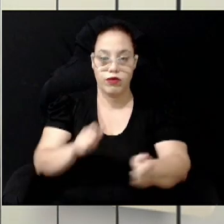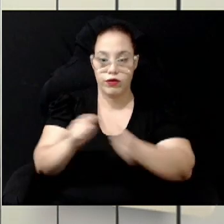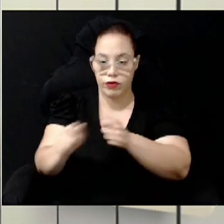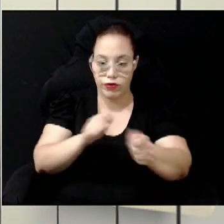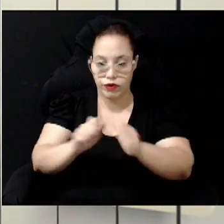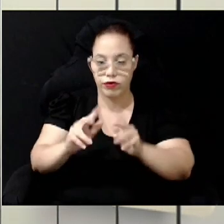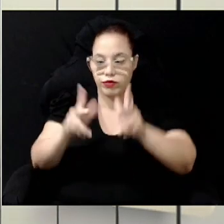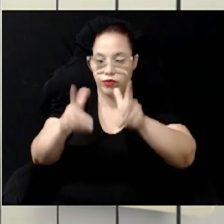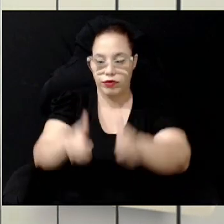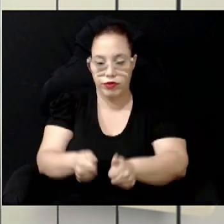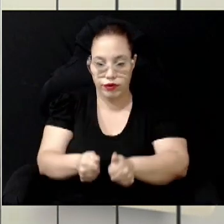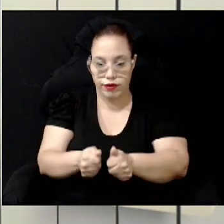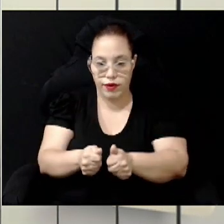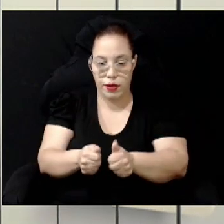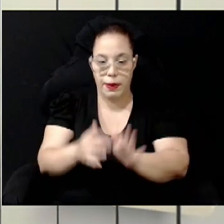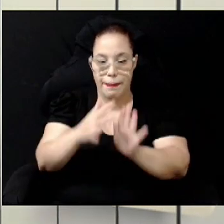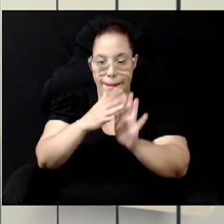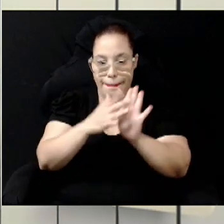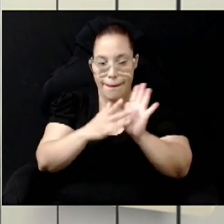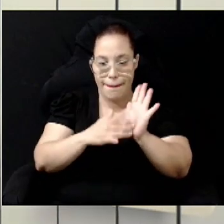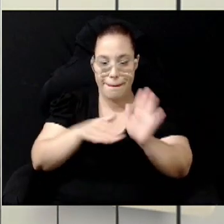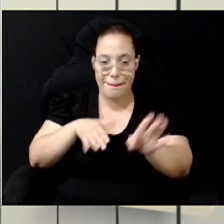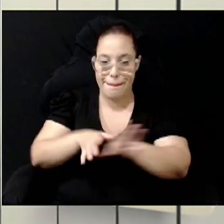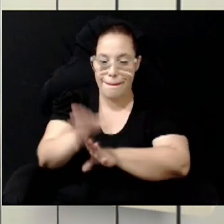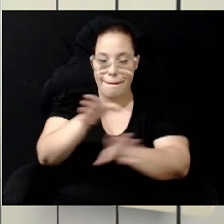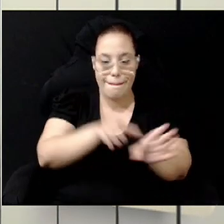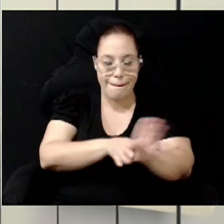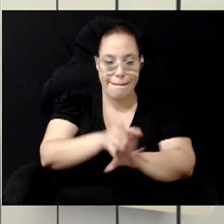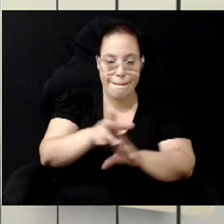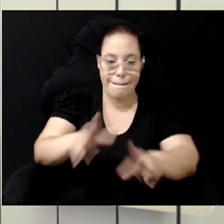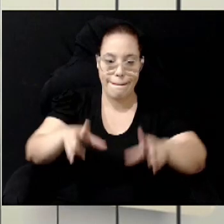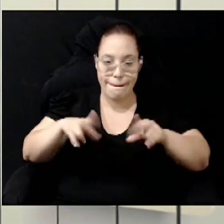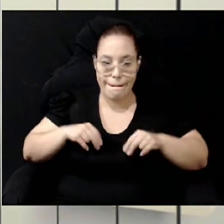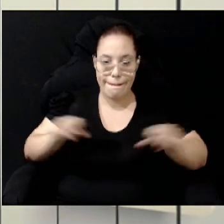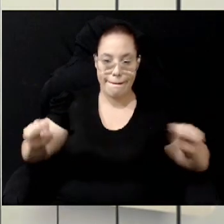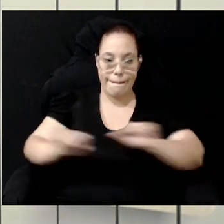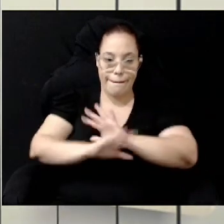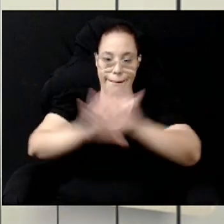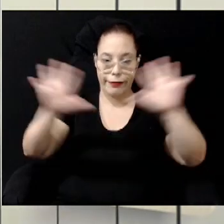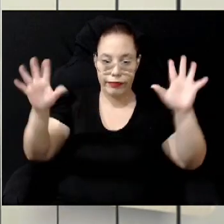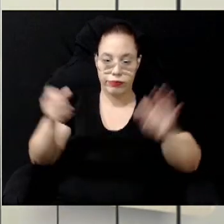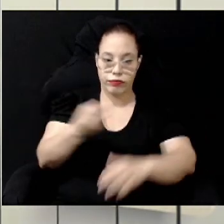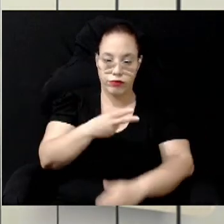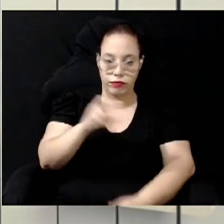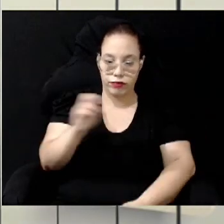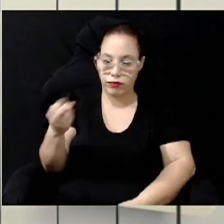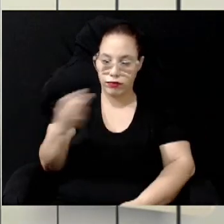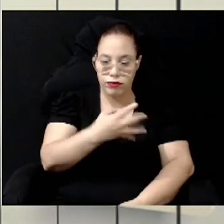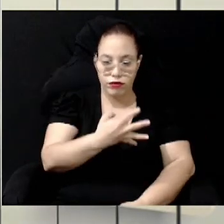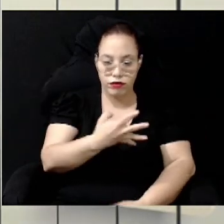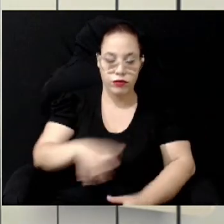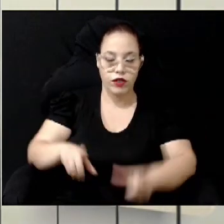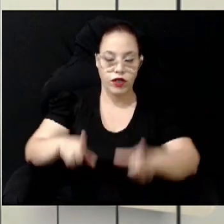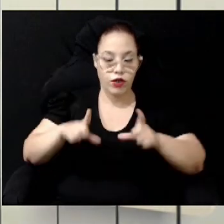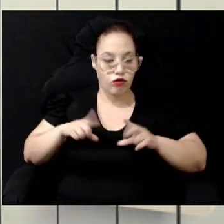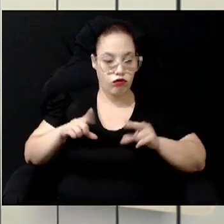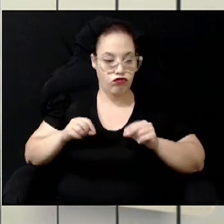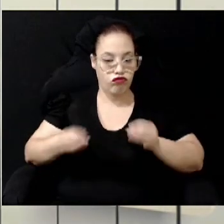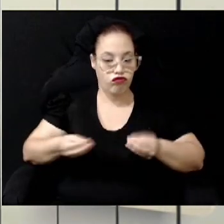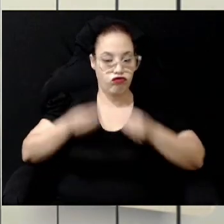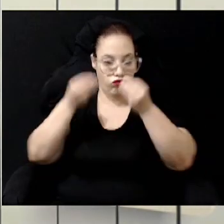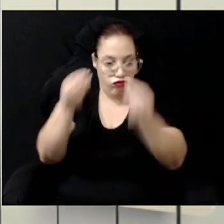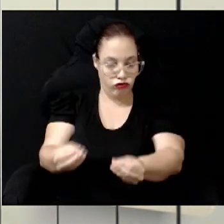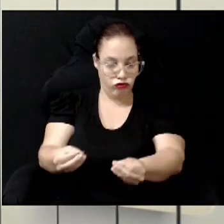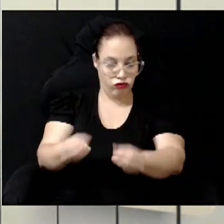está na lista dos indicados ao Prêmio Transparência 2024. A premiação é concedida pela Comissão